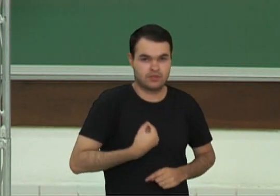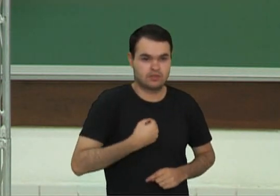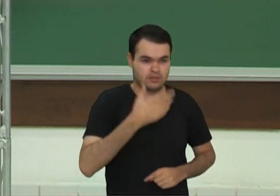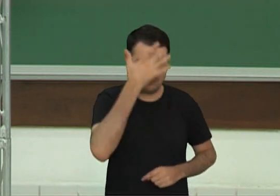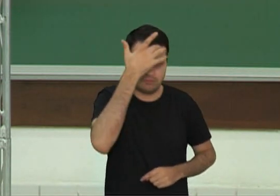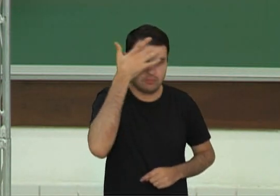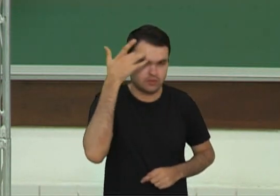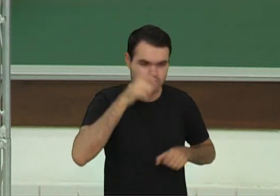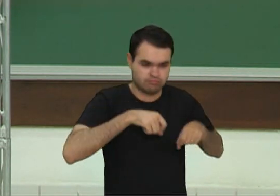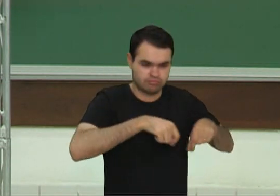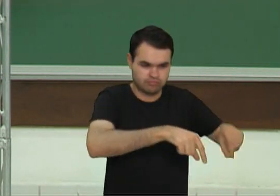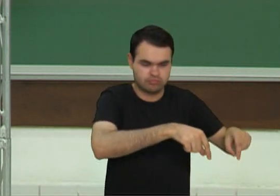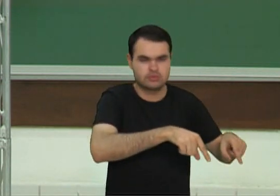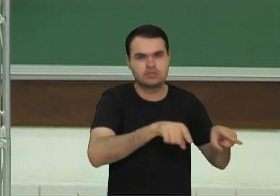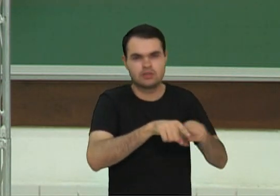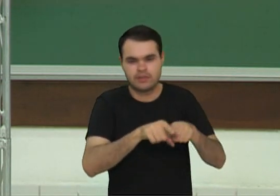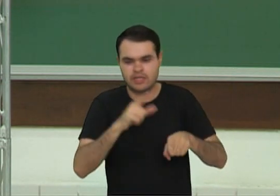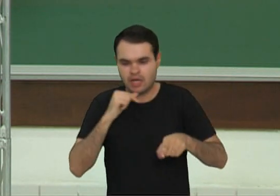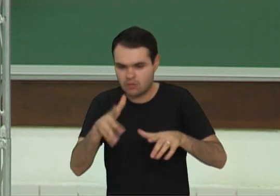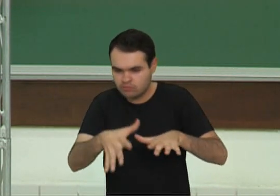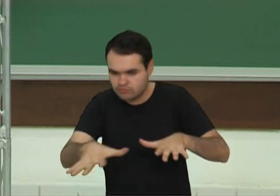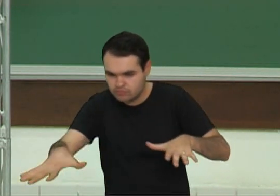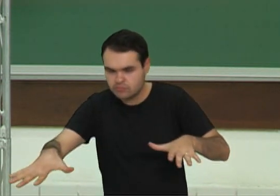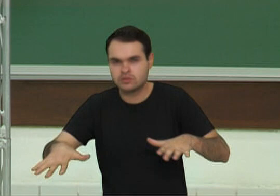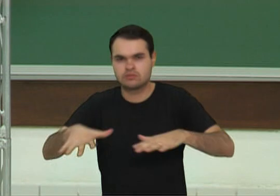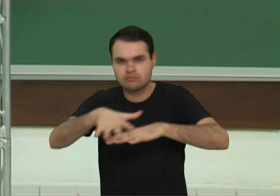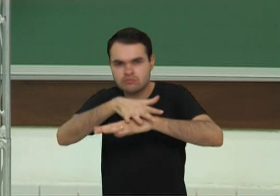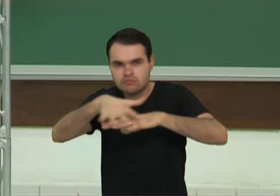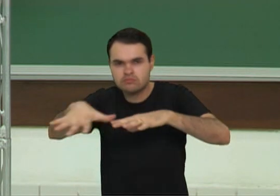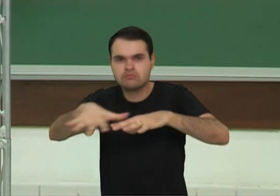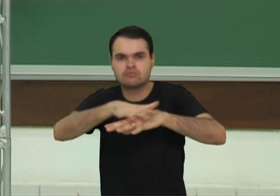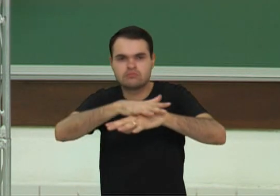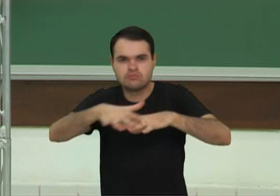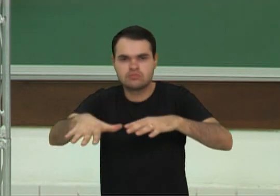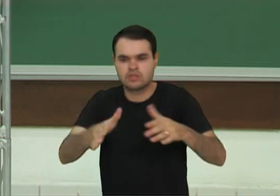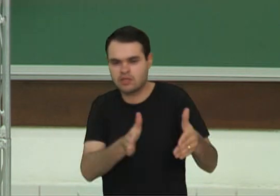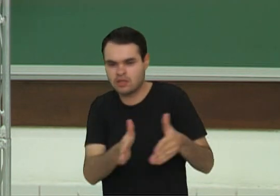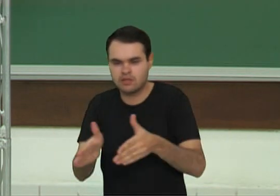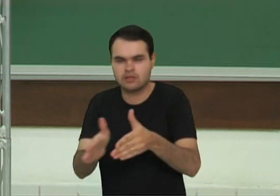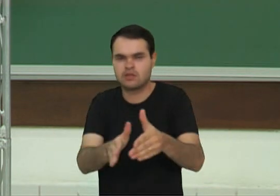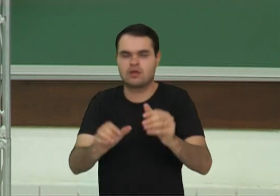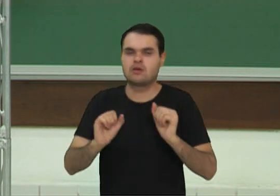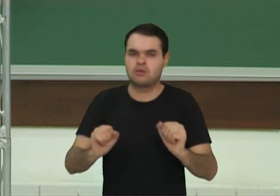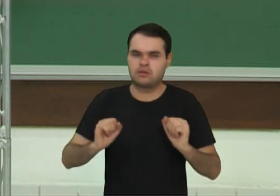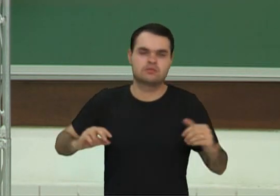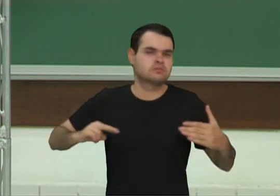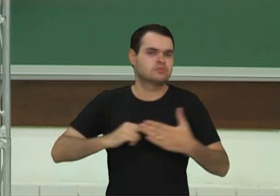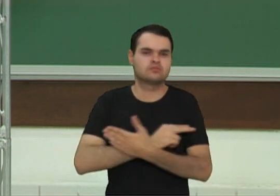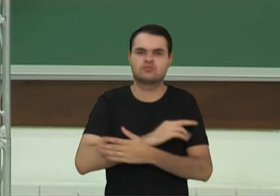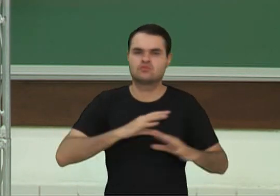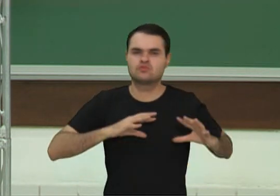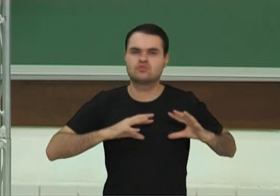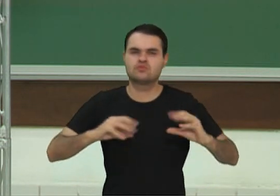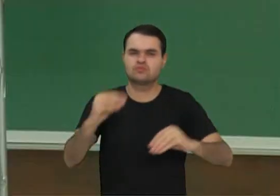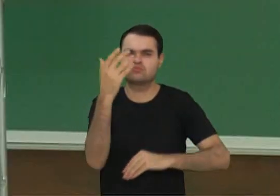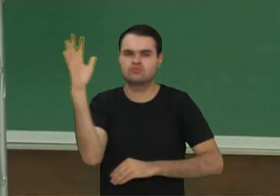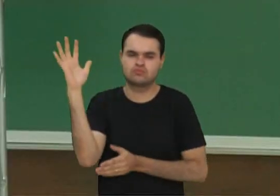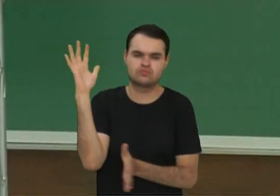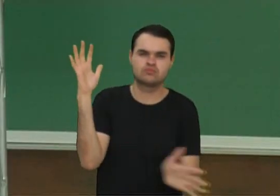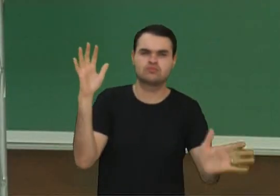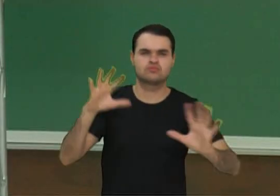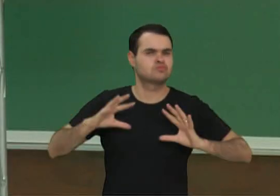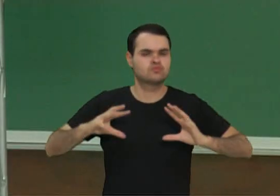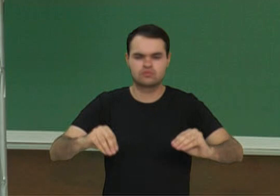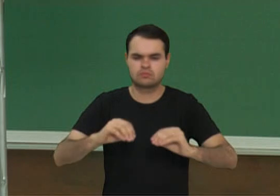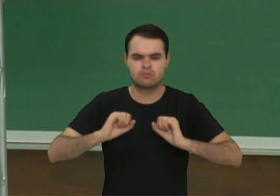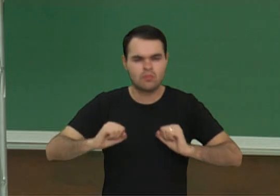as águas ali do subsolo, as águas da superfície, cursos de água, comprometendo todo um ecossistema. A gente